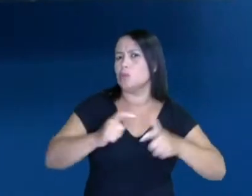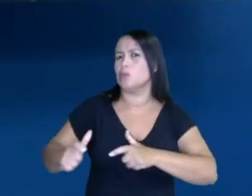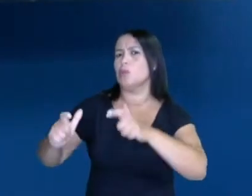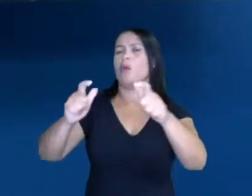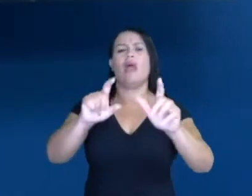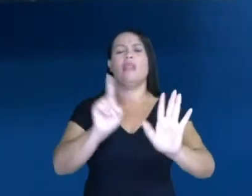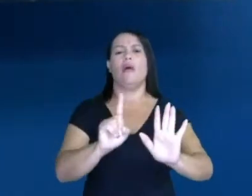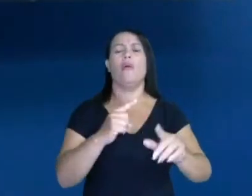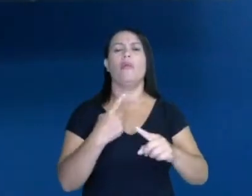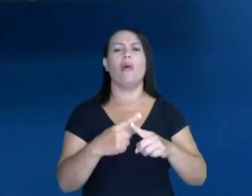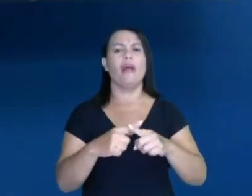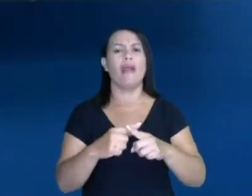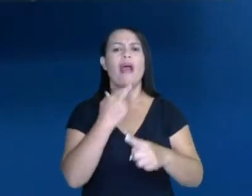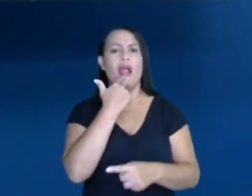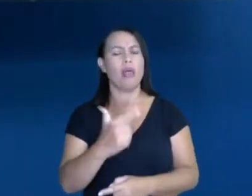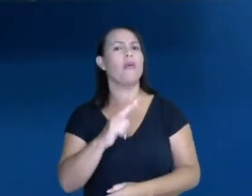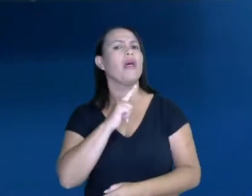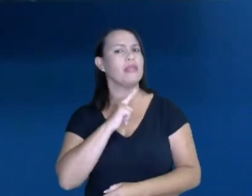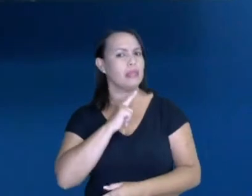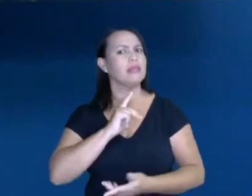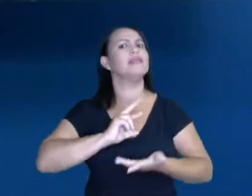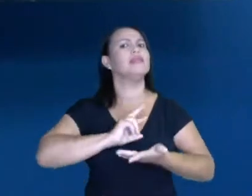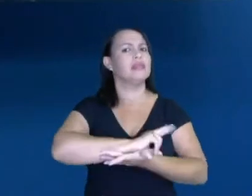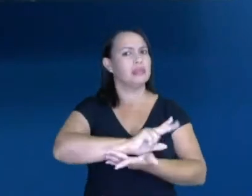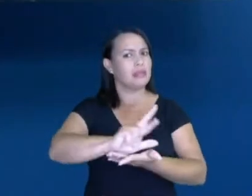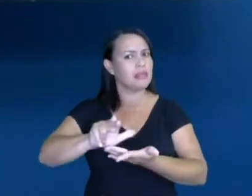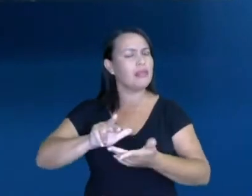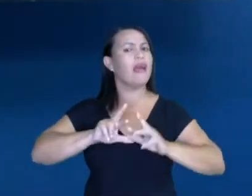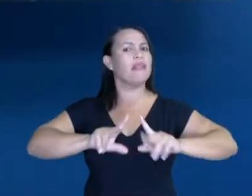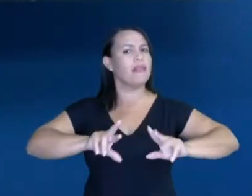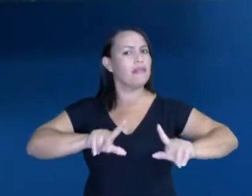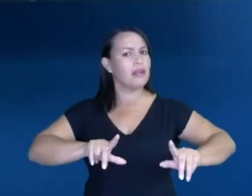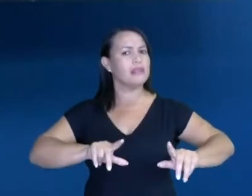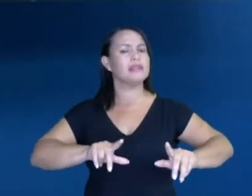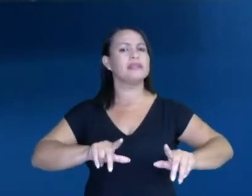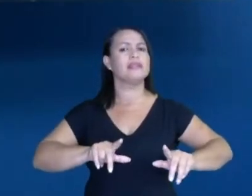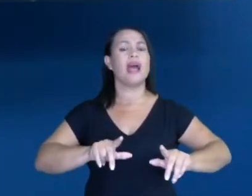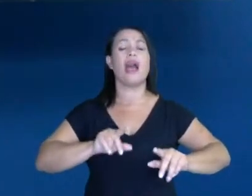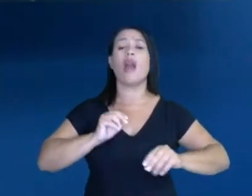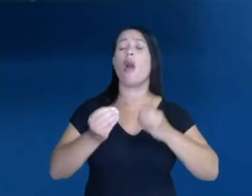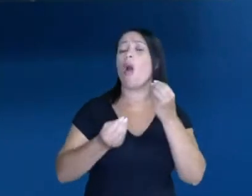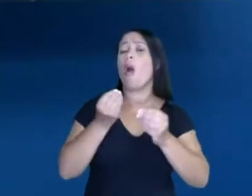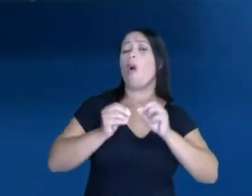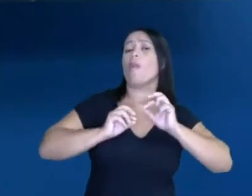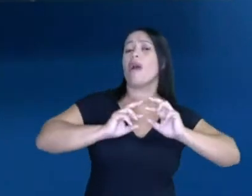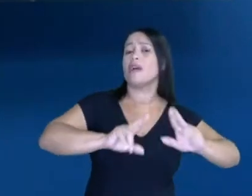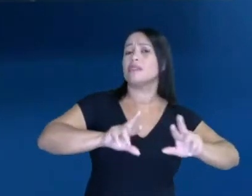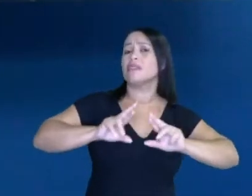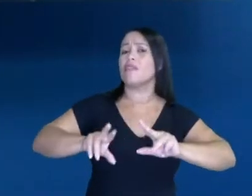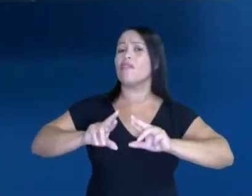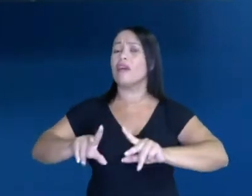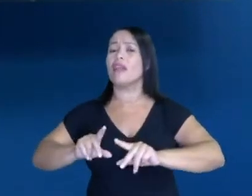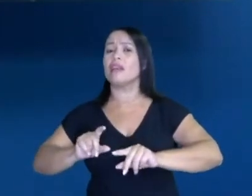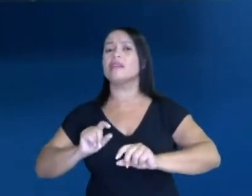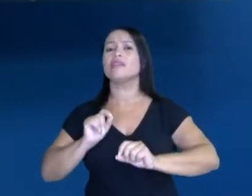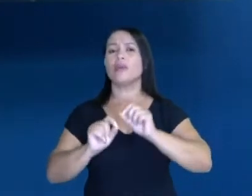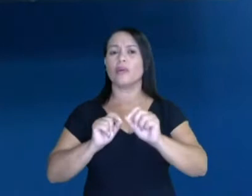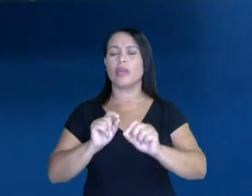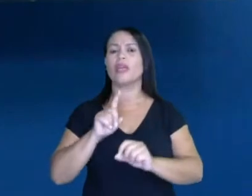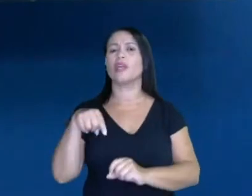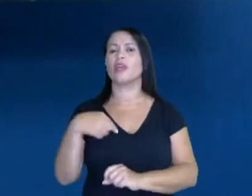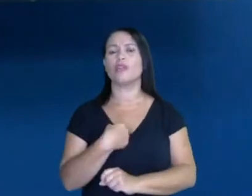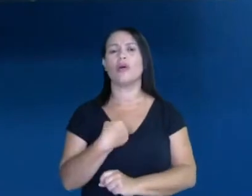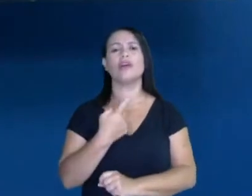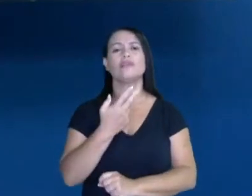essa língua tem diferenciações, ela tem diferenças. Essas diferenças, essas diferenciações é o que